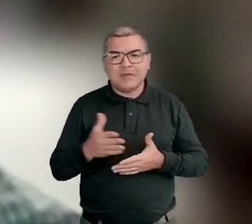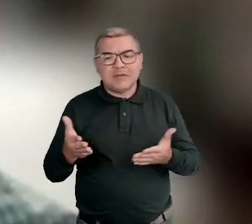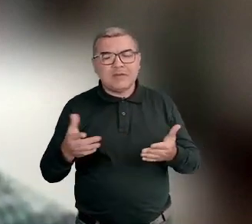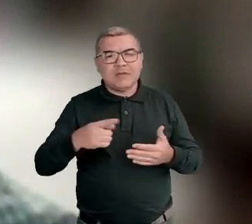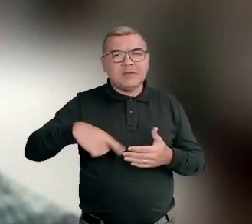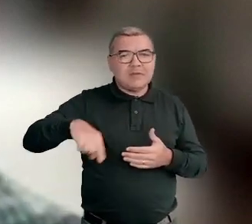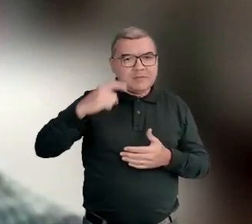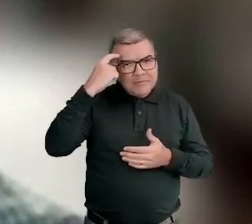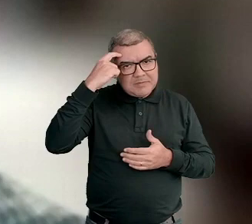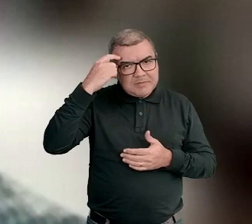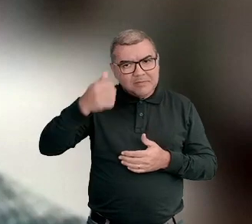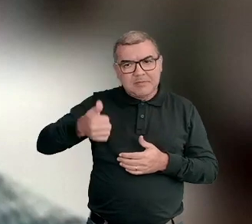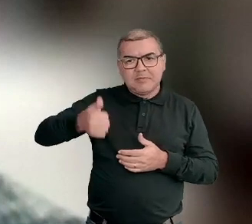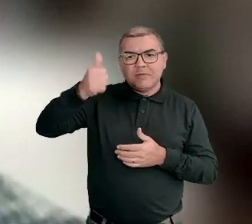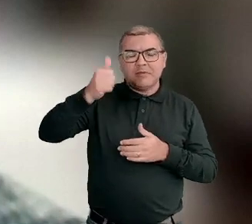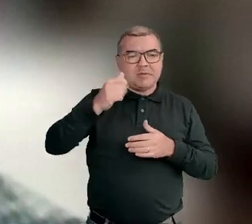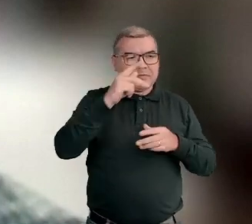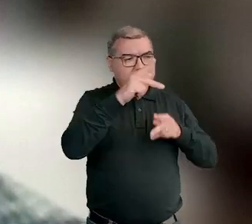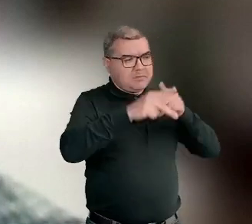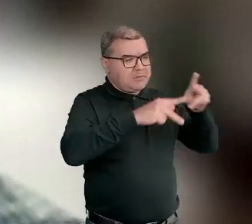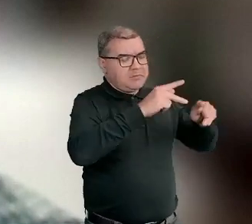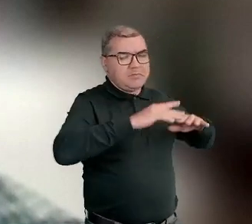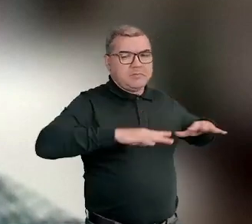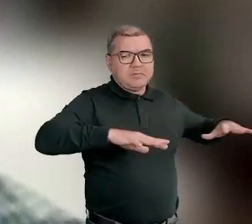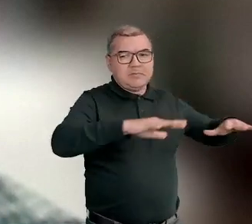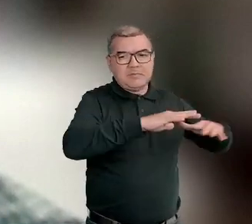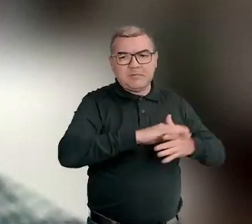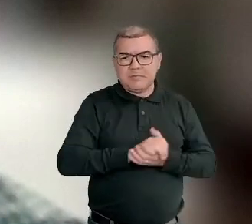seja melhor para todas as pessoas.